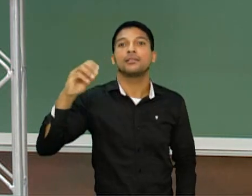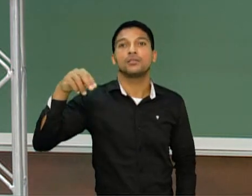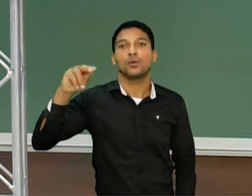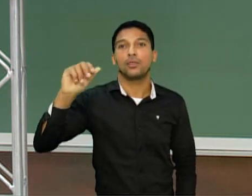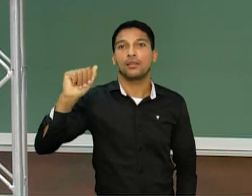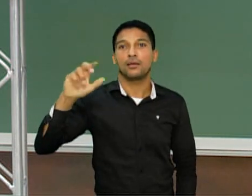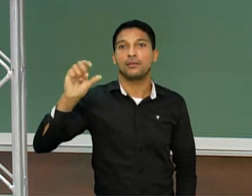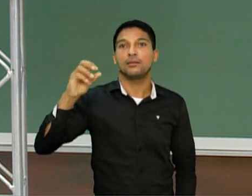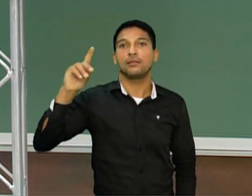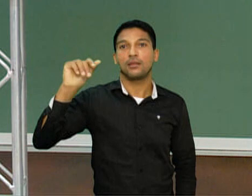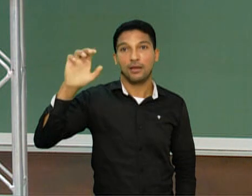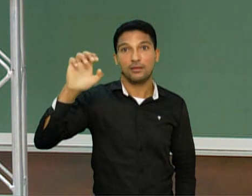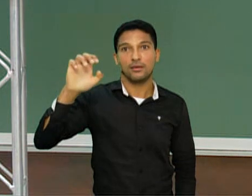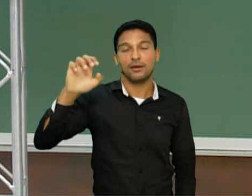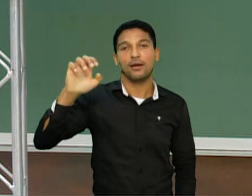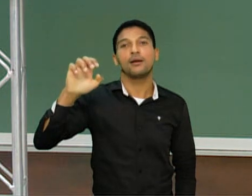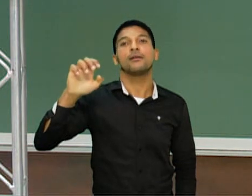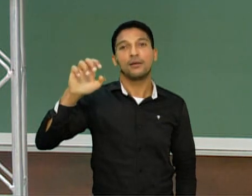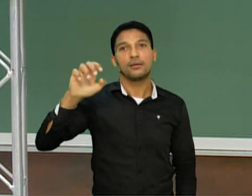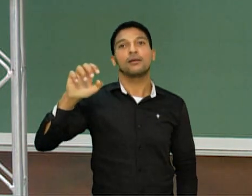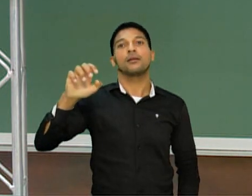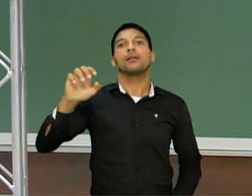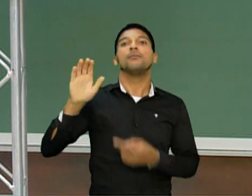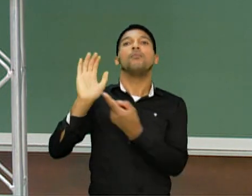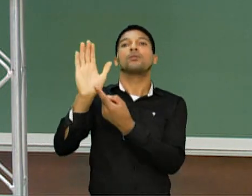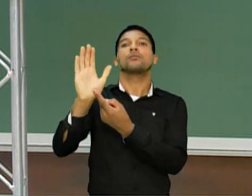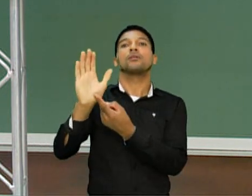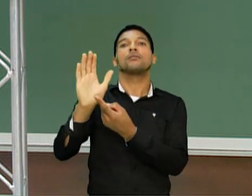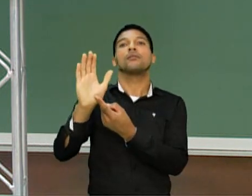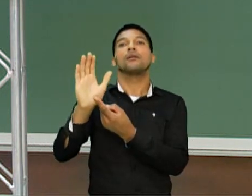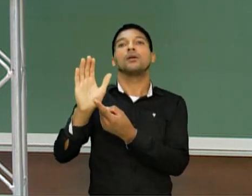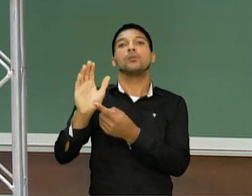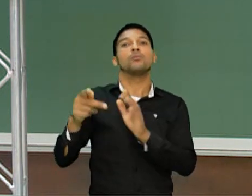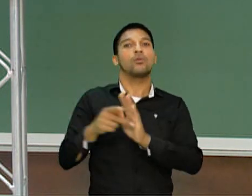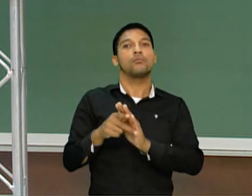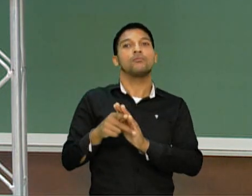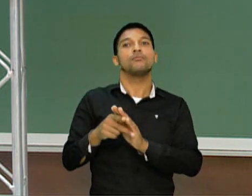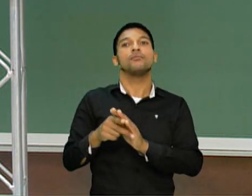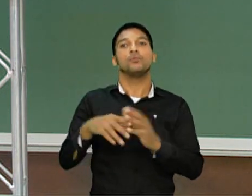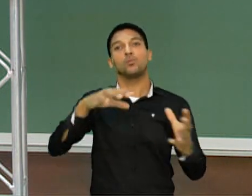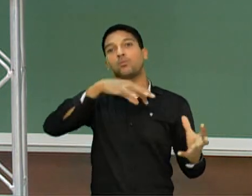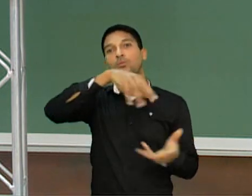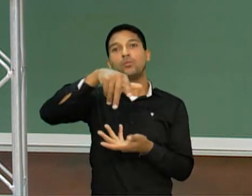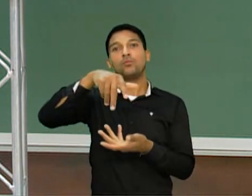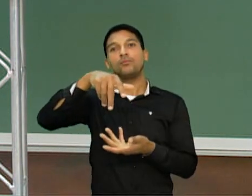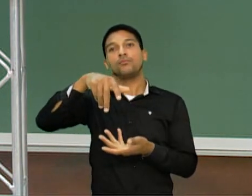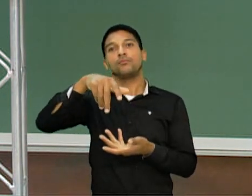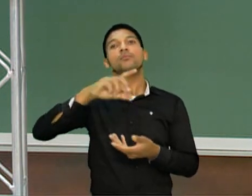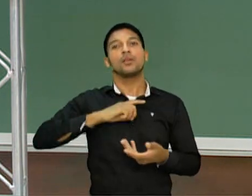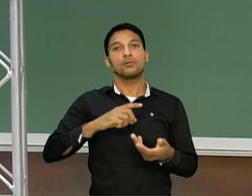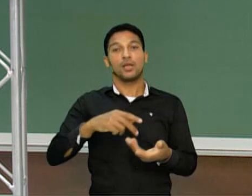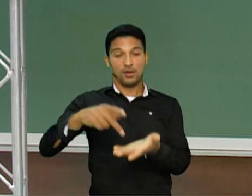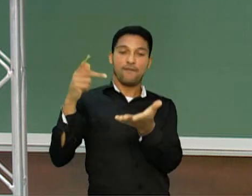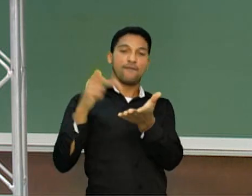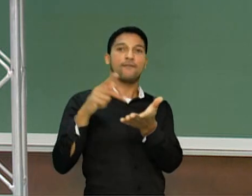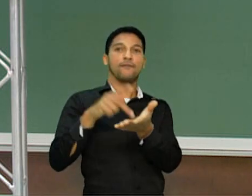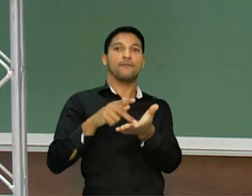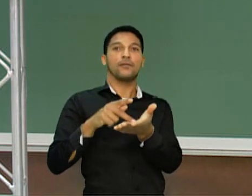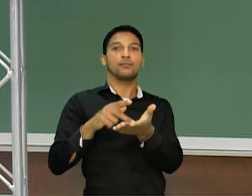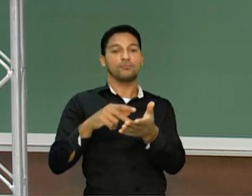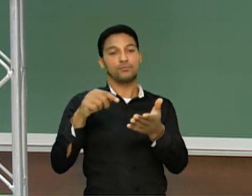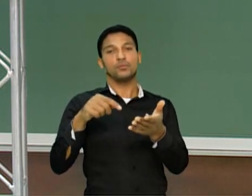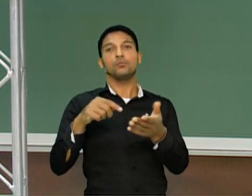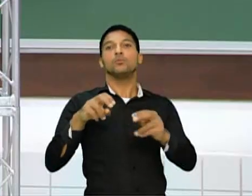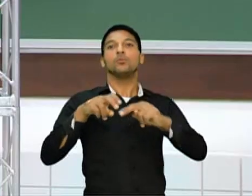a verdade. Ou, se existe uma verdade, ela é na ideia porque é um conceito, ou seja, é fruto da